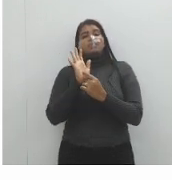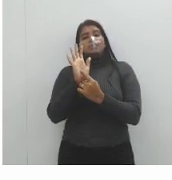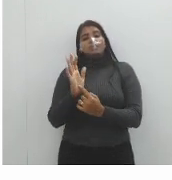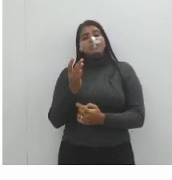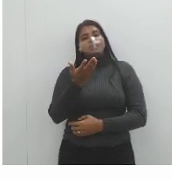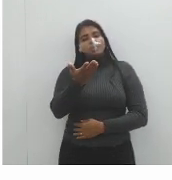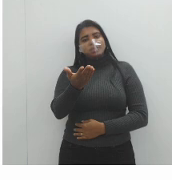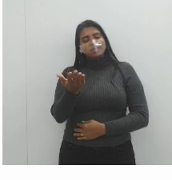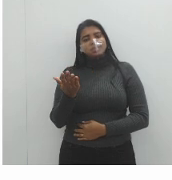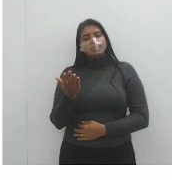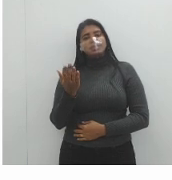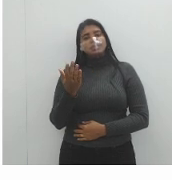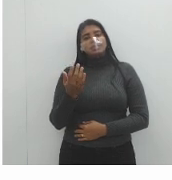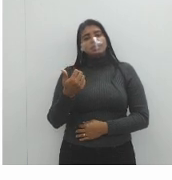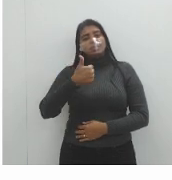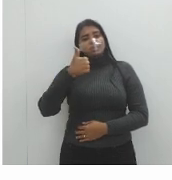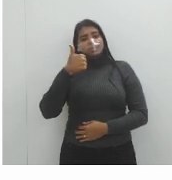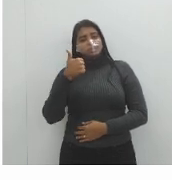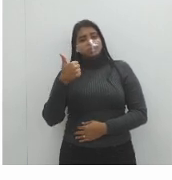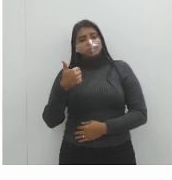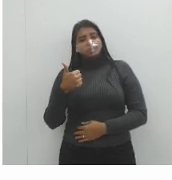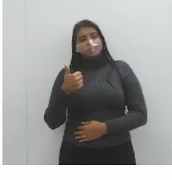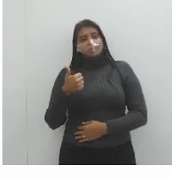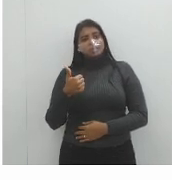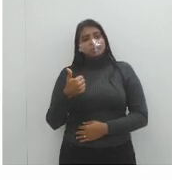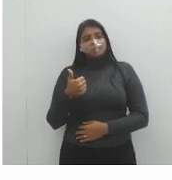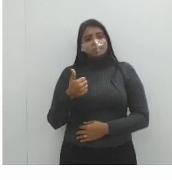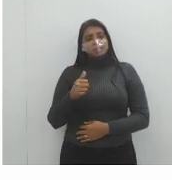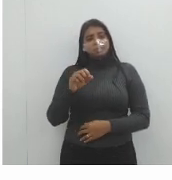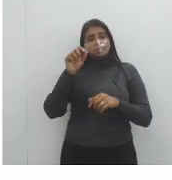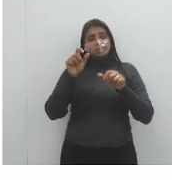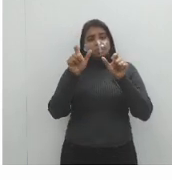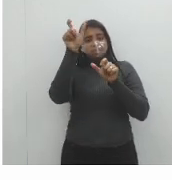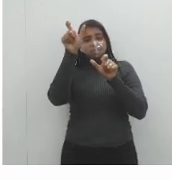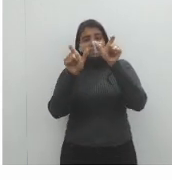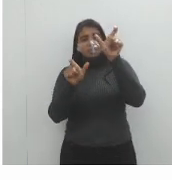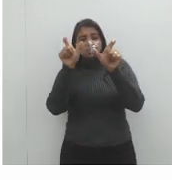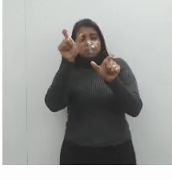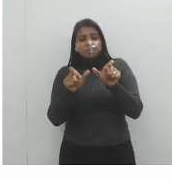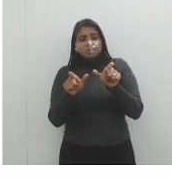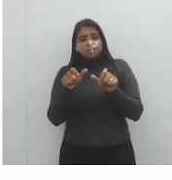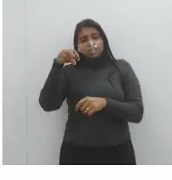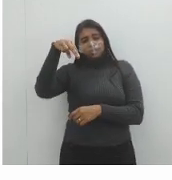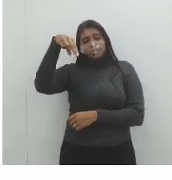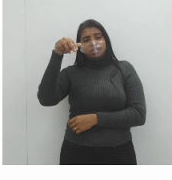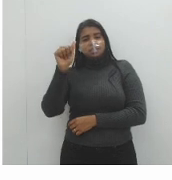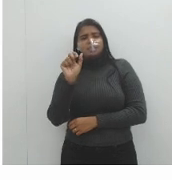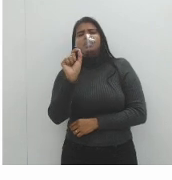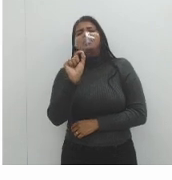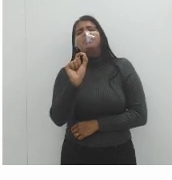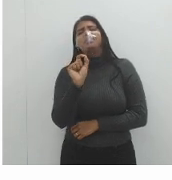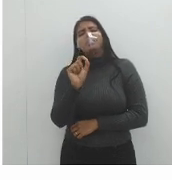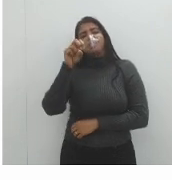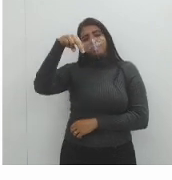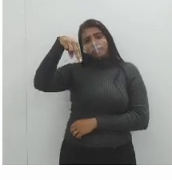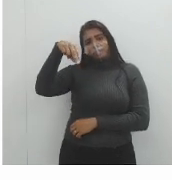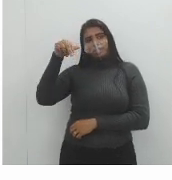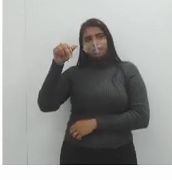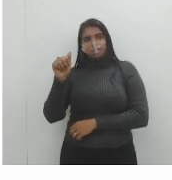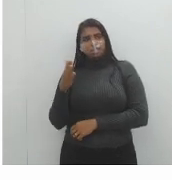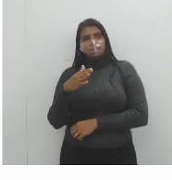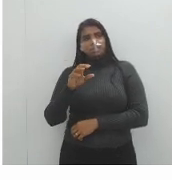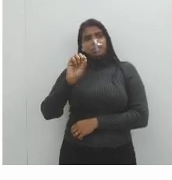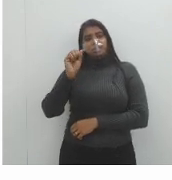da primeira coluna, o terceiro elemento químico, que é o Na. Quem é o Na? É o